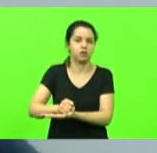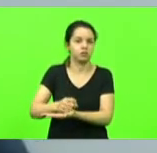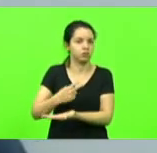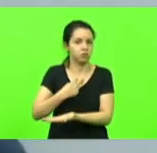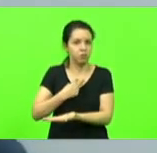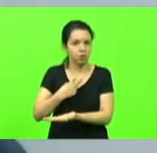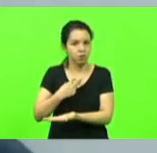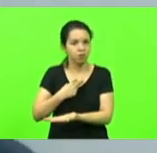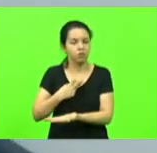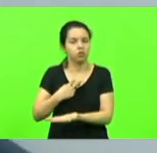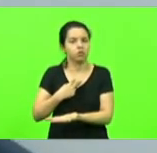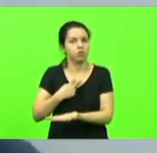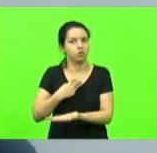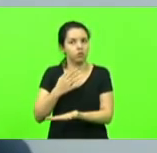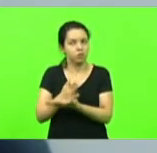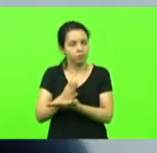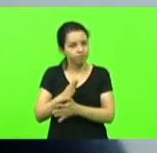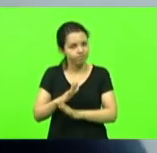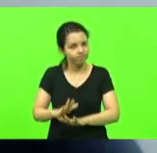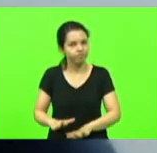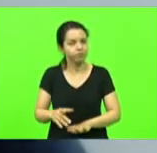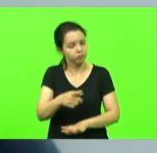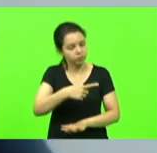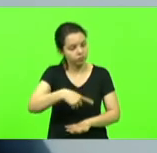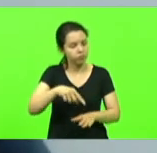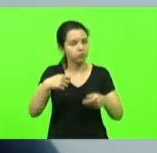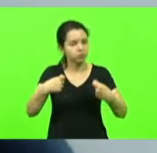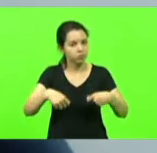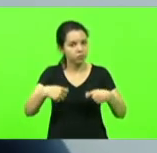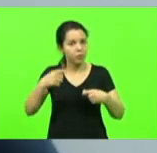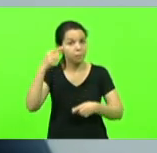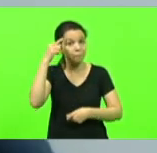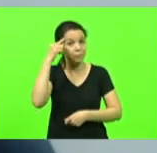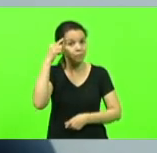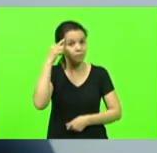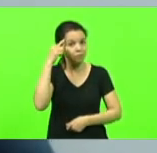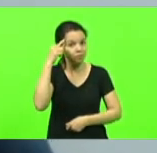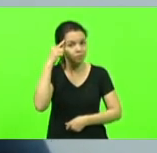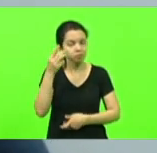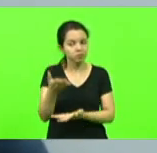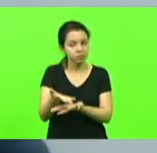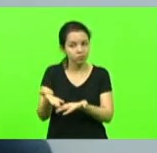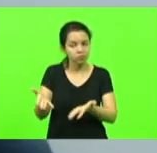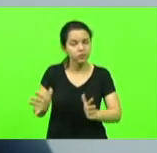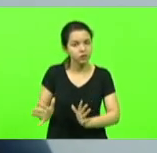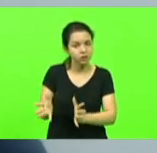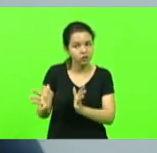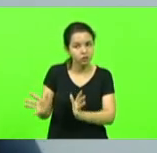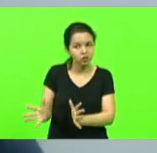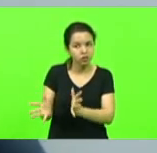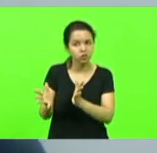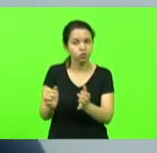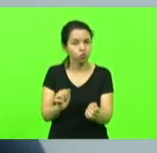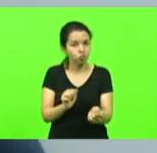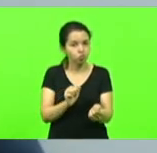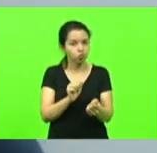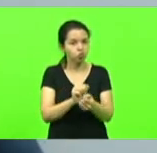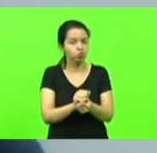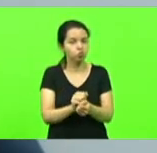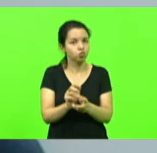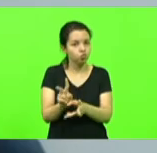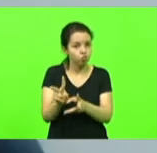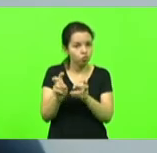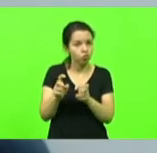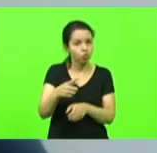que cada vez mais pensar nesse incentivo, né? E juntos aqui vejo que a gente